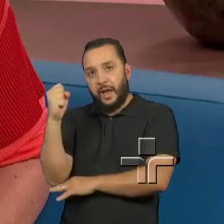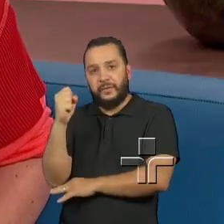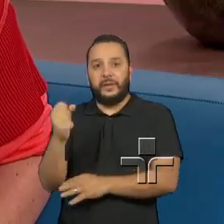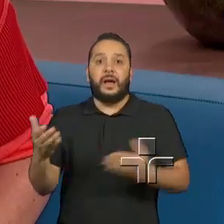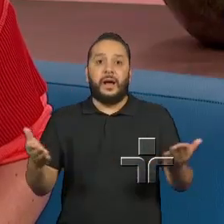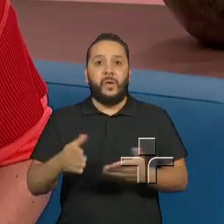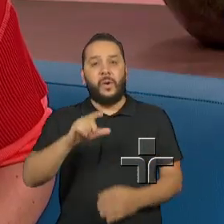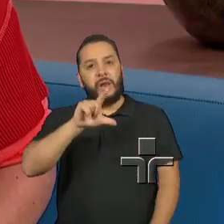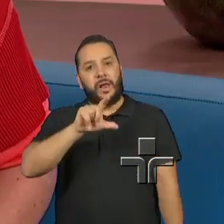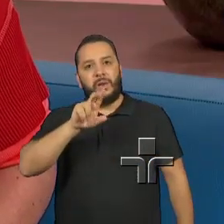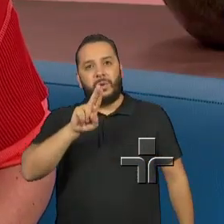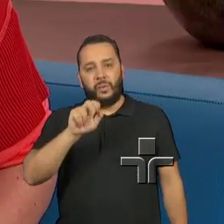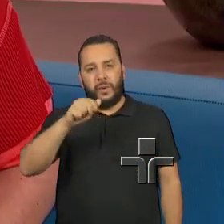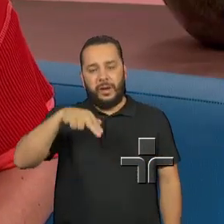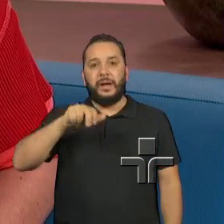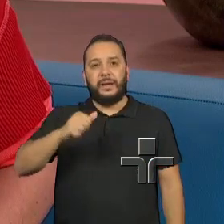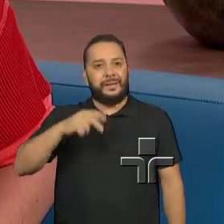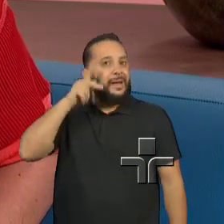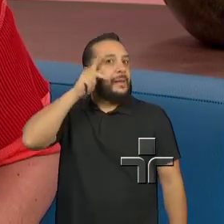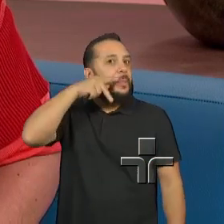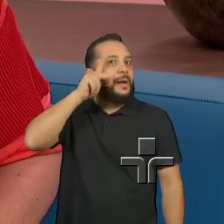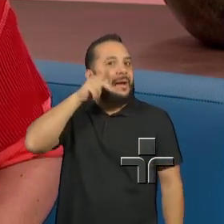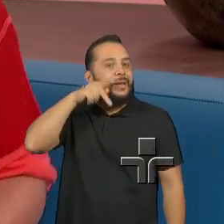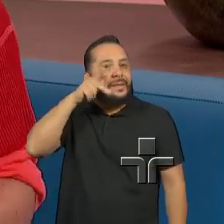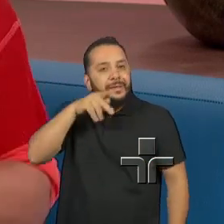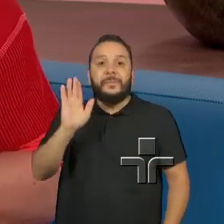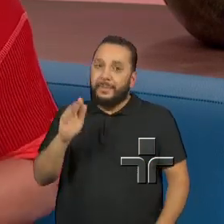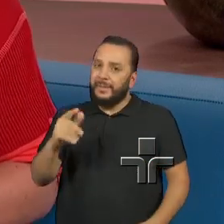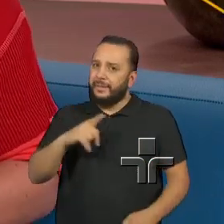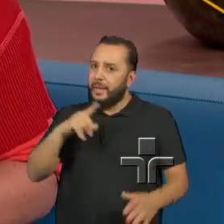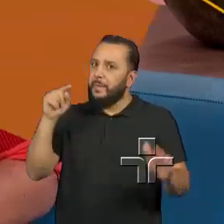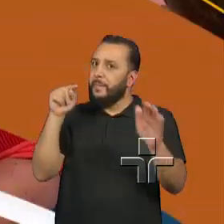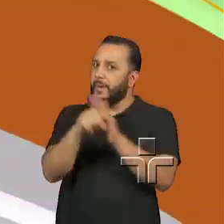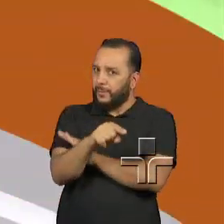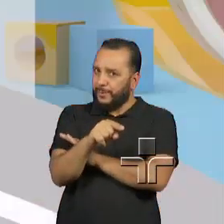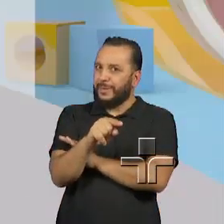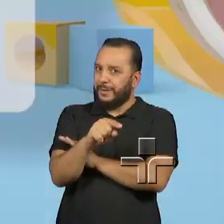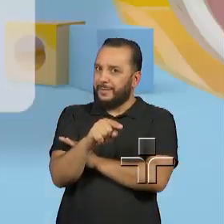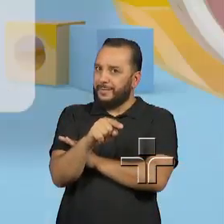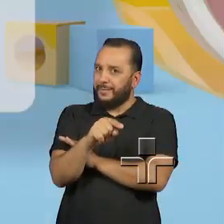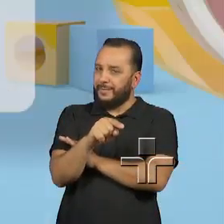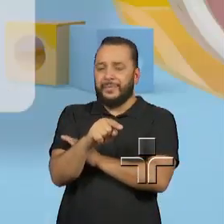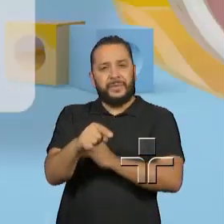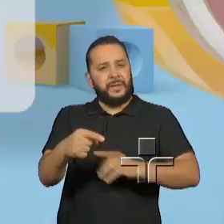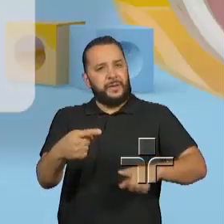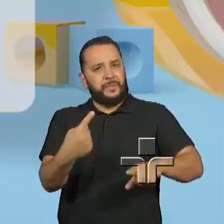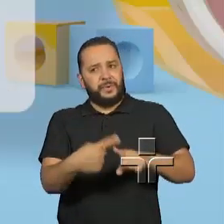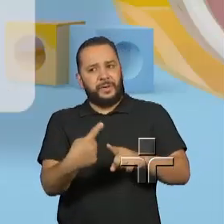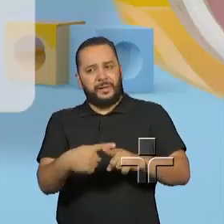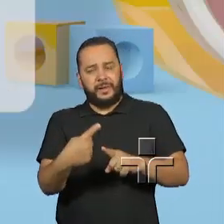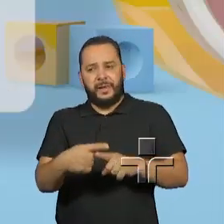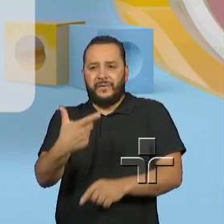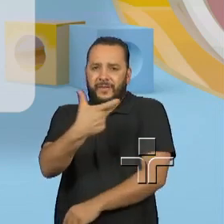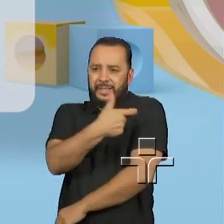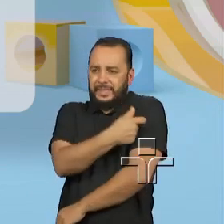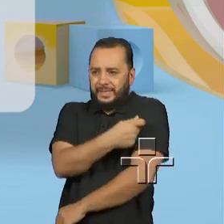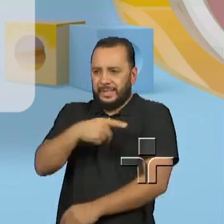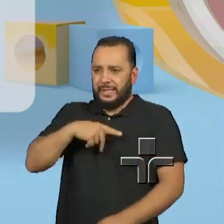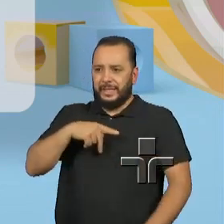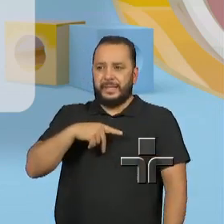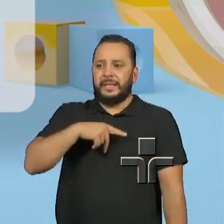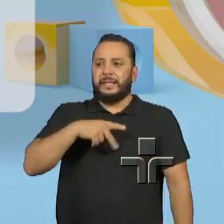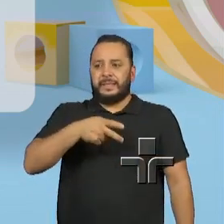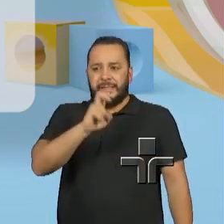a Luana Lima, de João Pessoa, na Paraíba, tem uma pergunta. Por que a vacina penta deixa a criança